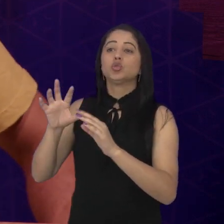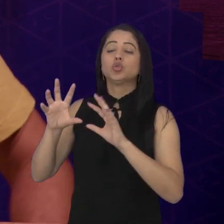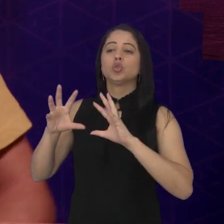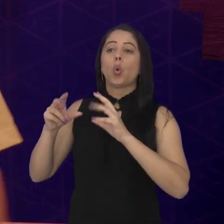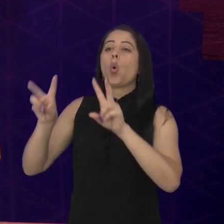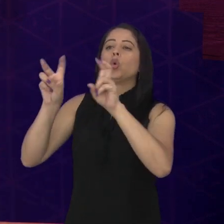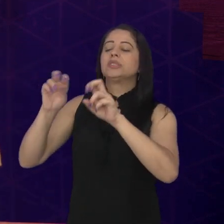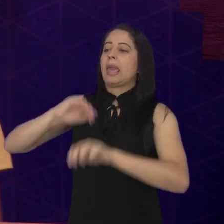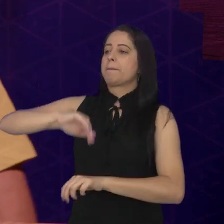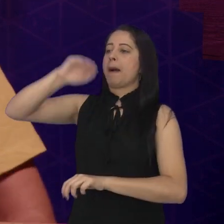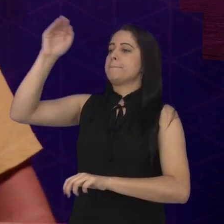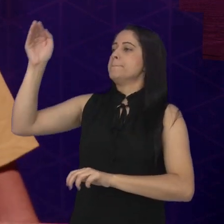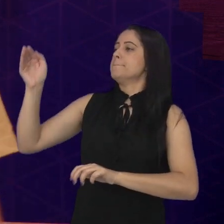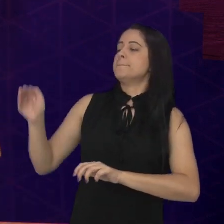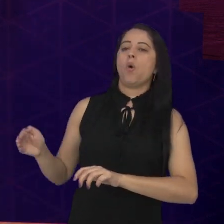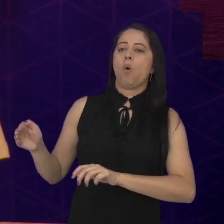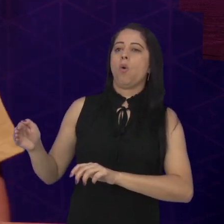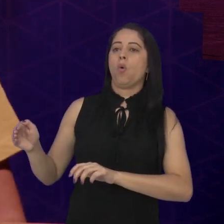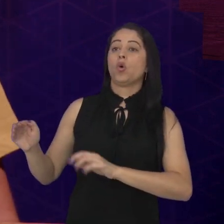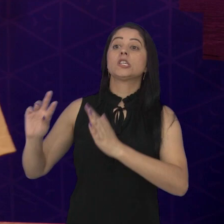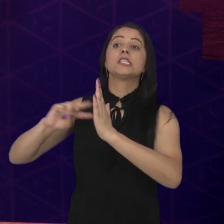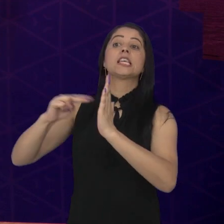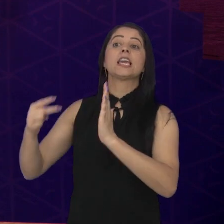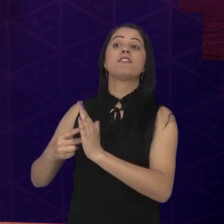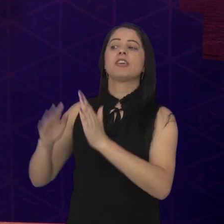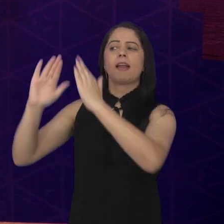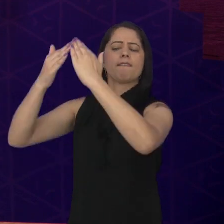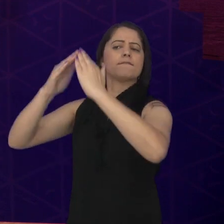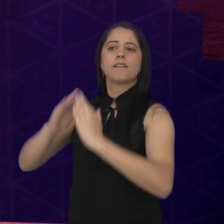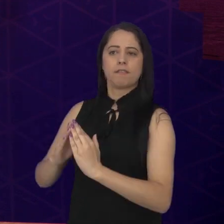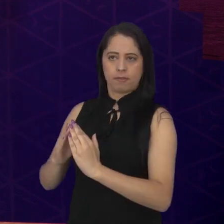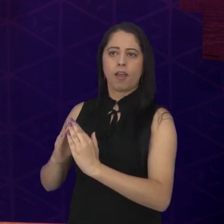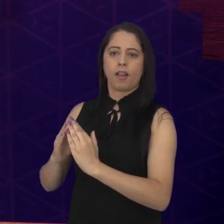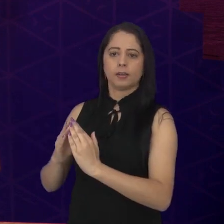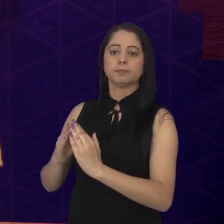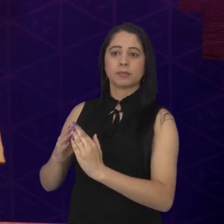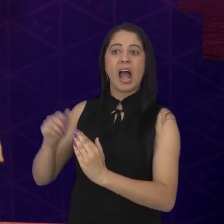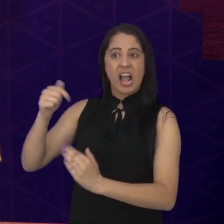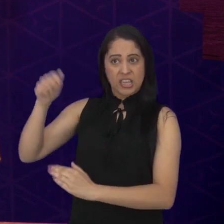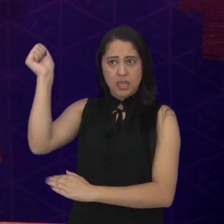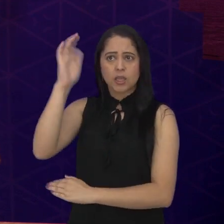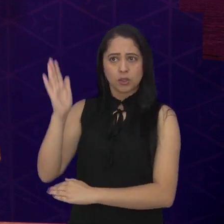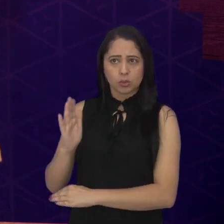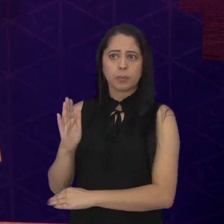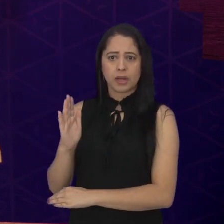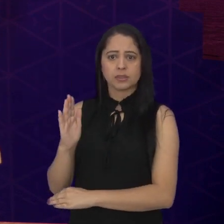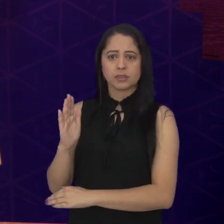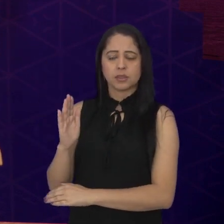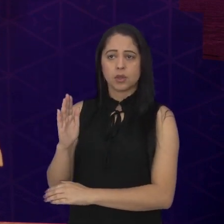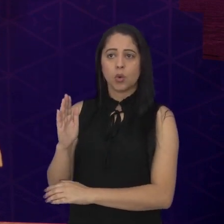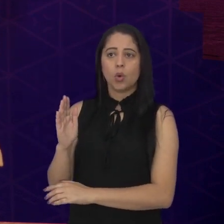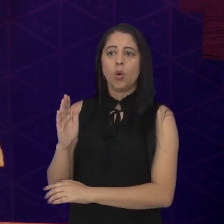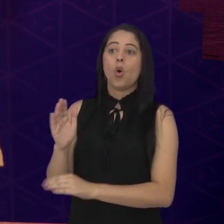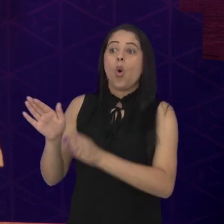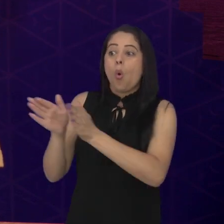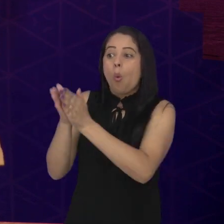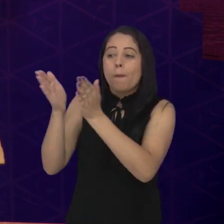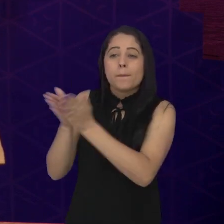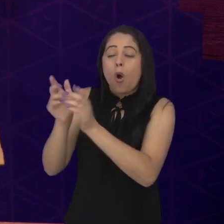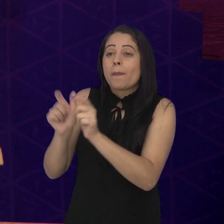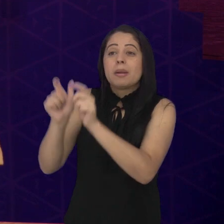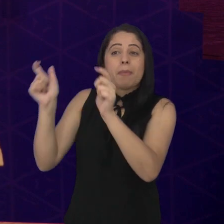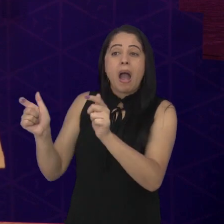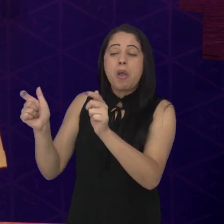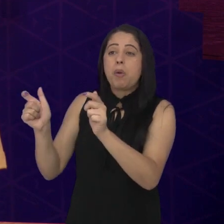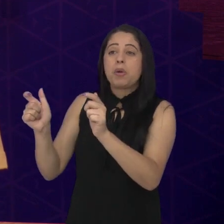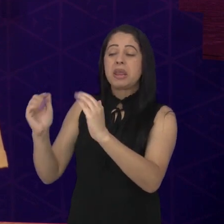no morro, no alto do morro, que não sei o que, fala na realidade do morro, né? Que aqui no Brasil é o lugar